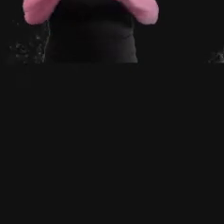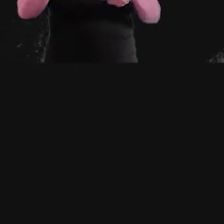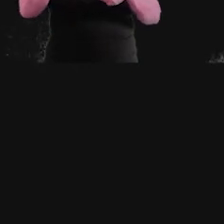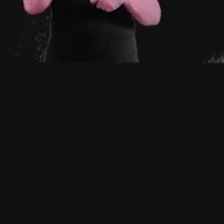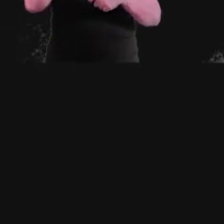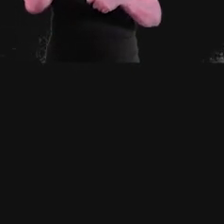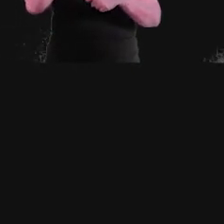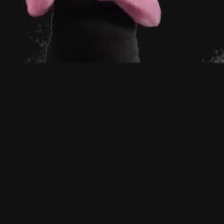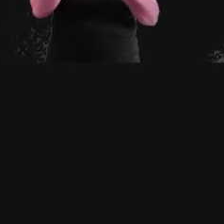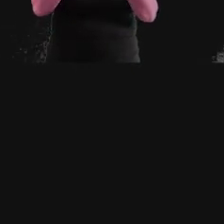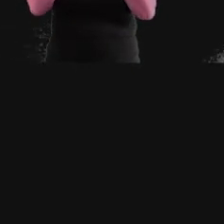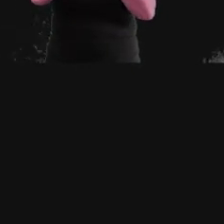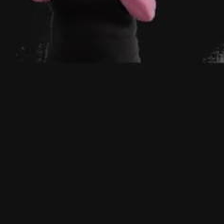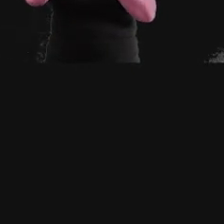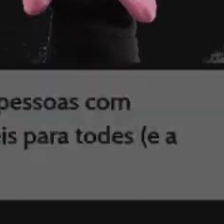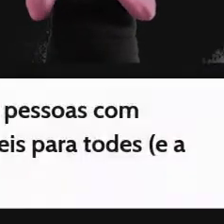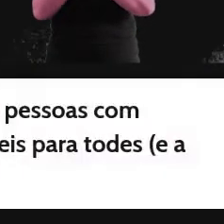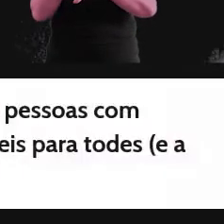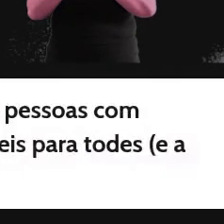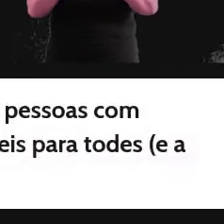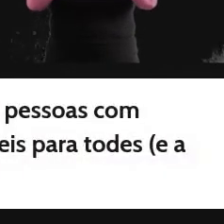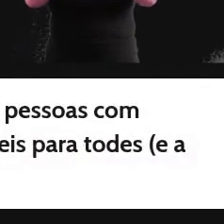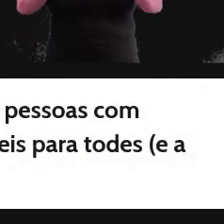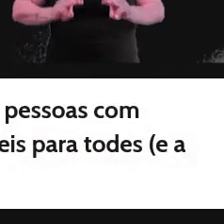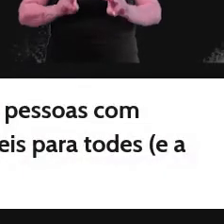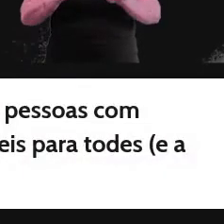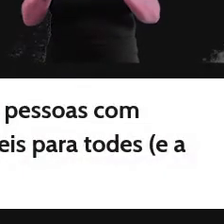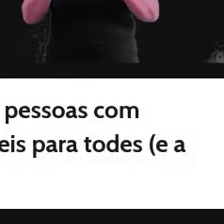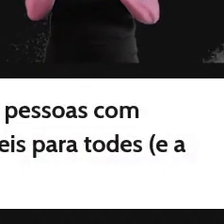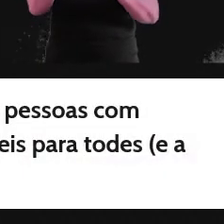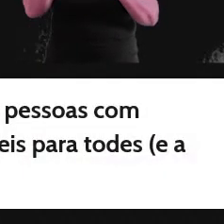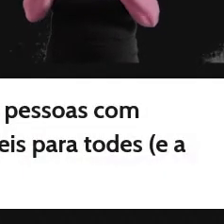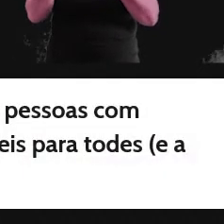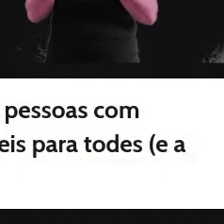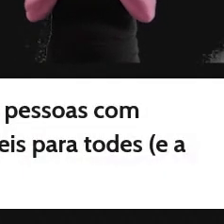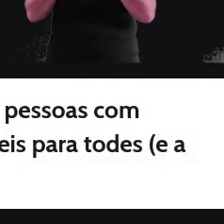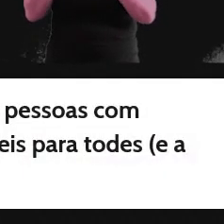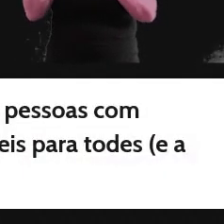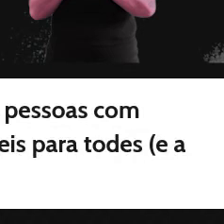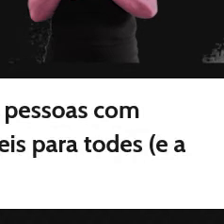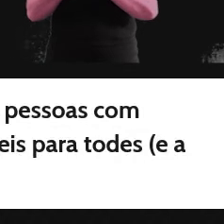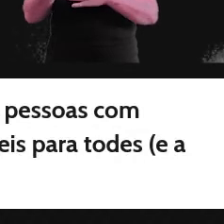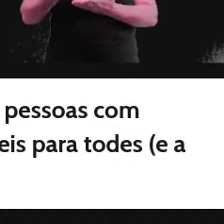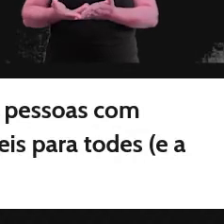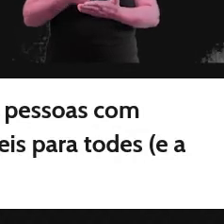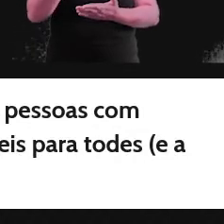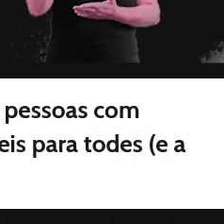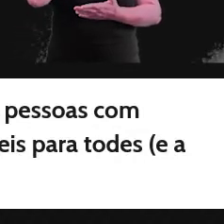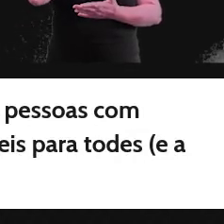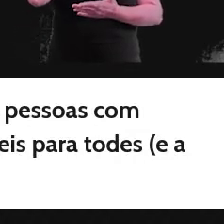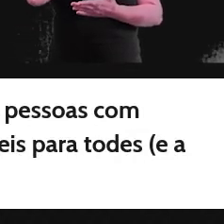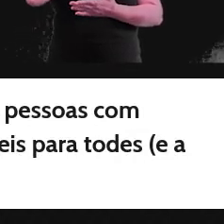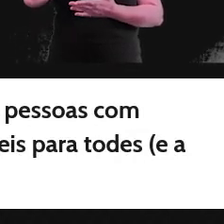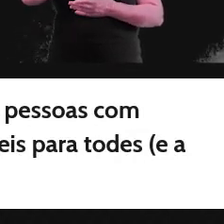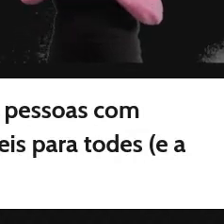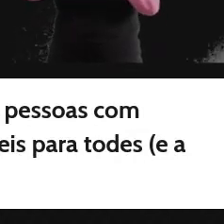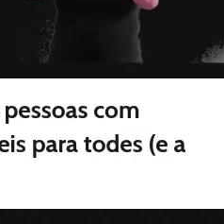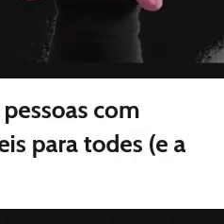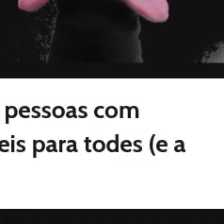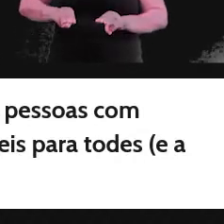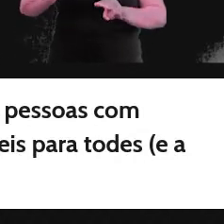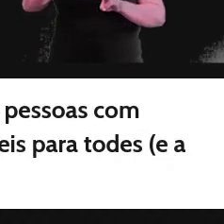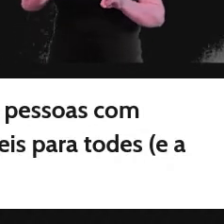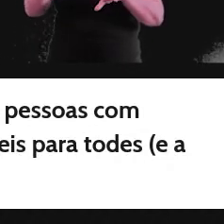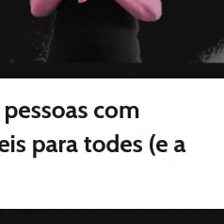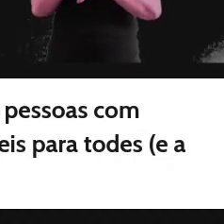muitos públicos já não iam aos museus por falta de acesso social. Então, quando a gente pensa que, por mais que o museu ele seja